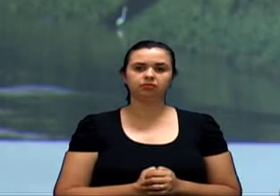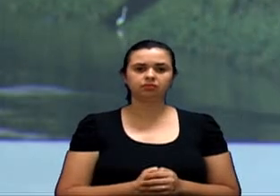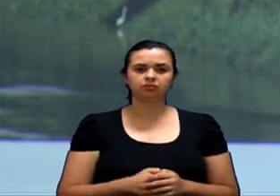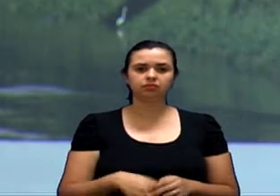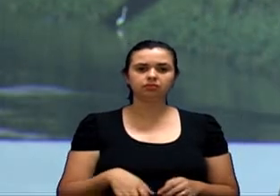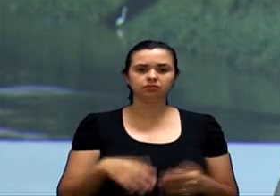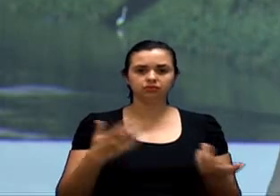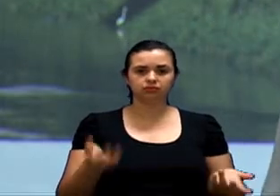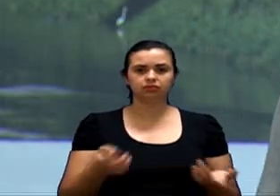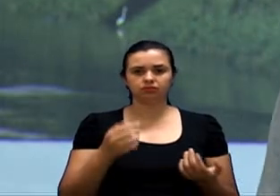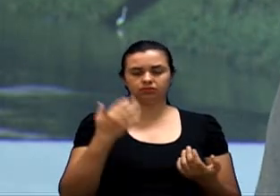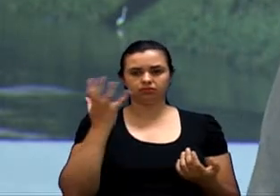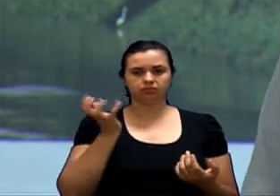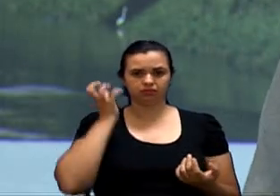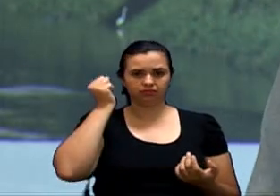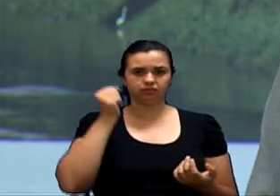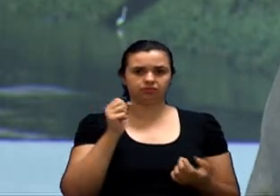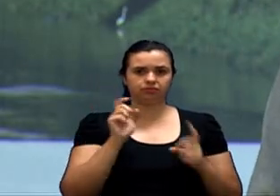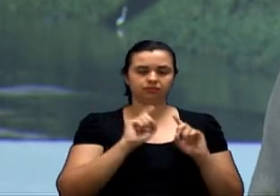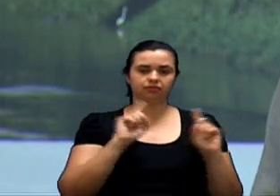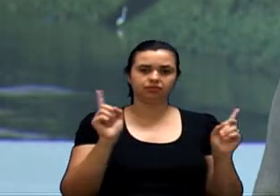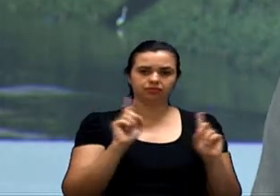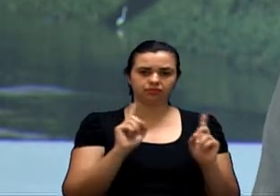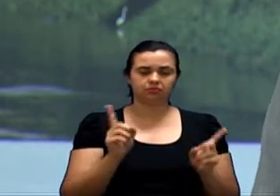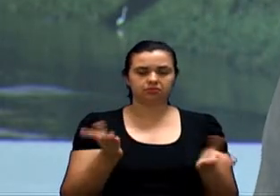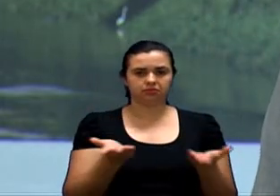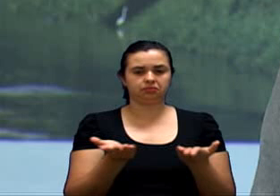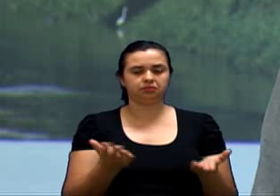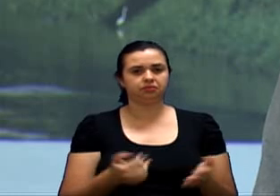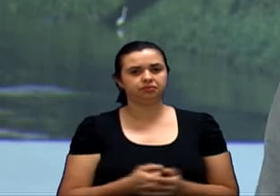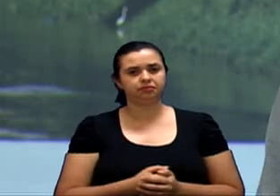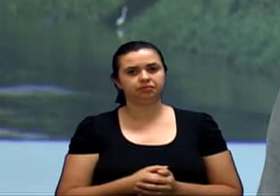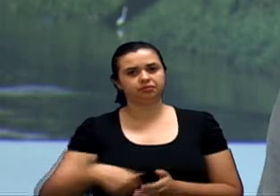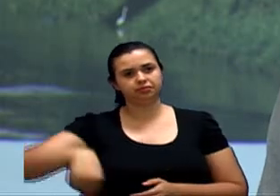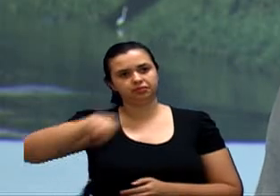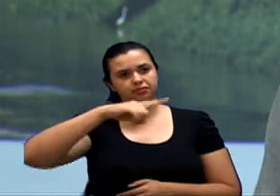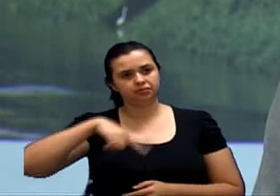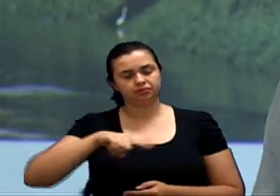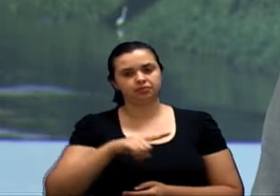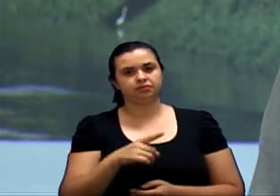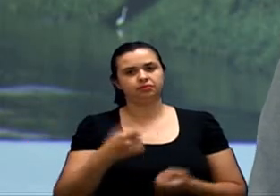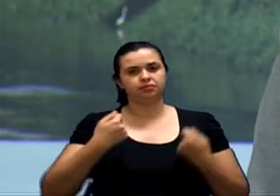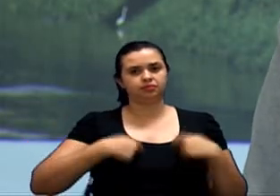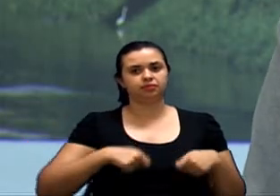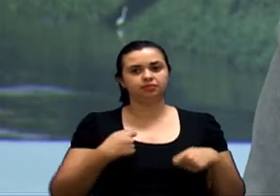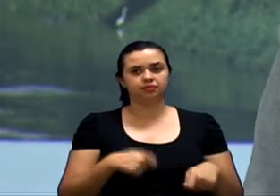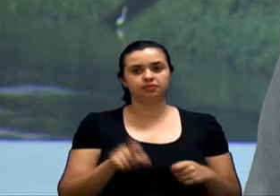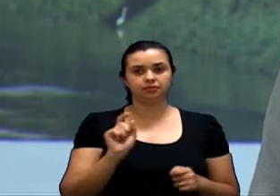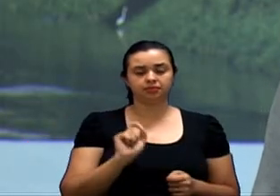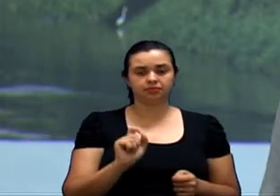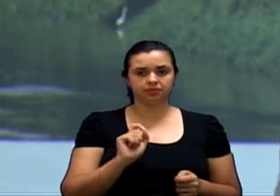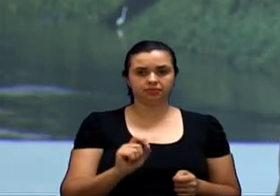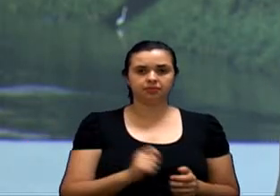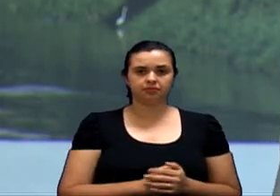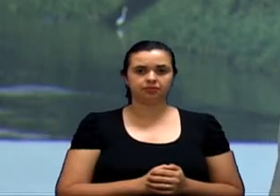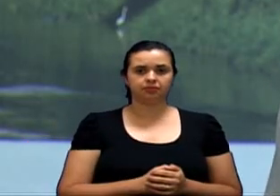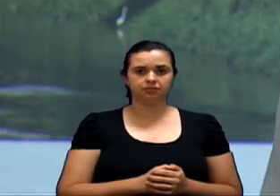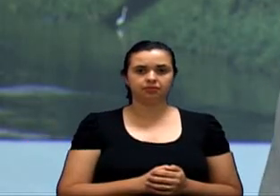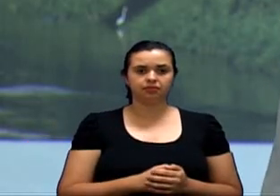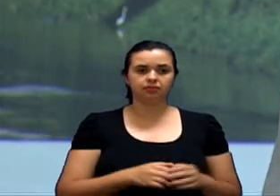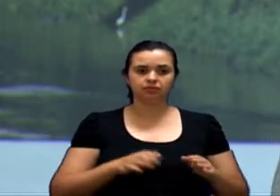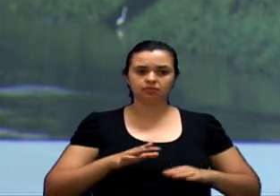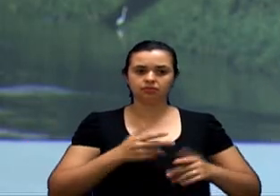fez agora. Mas, enfim, o que nós precisamos é somente ter a seriedade de que as coisas